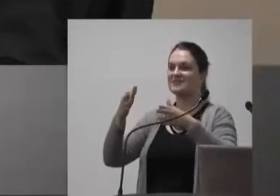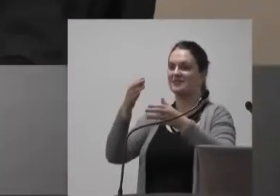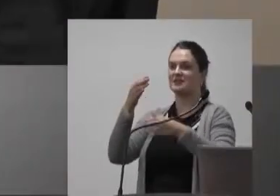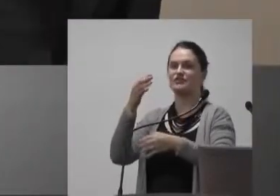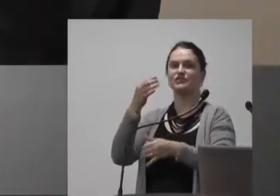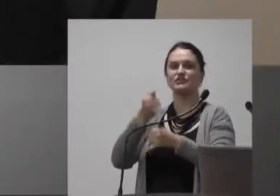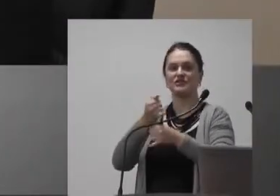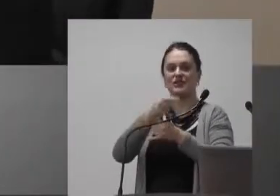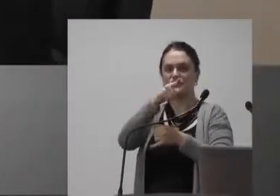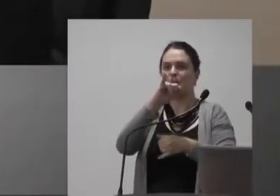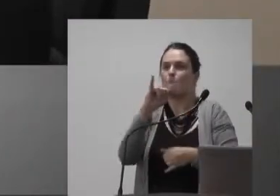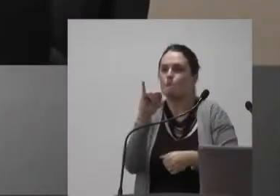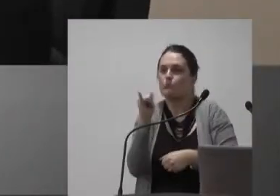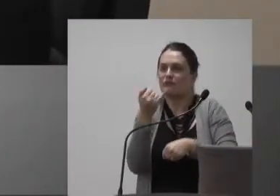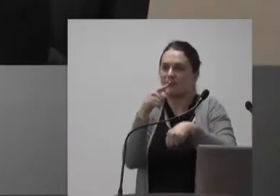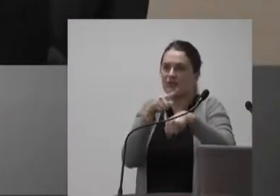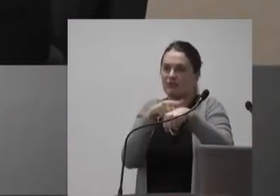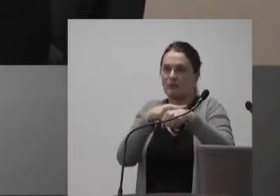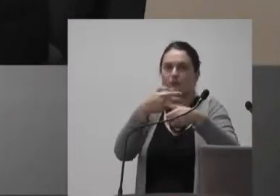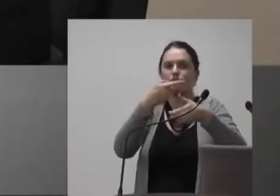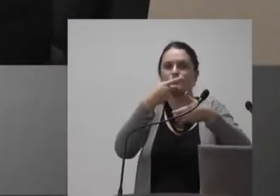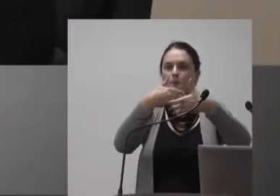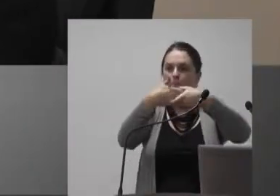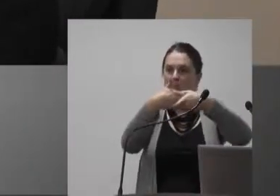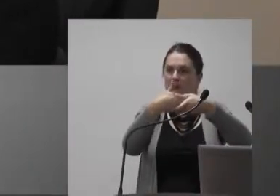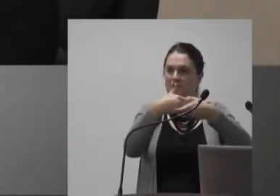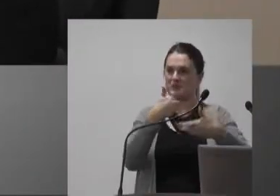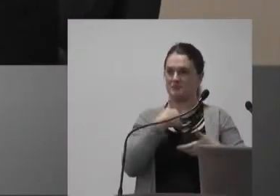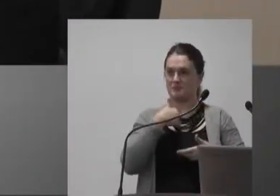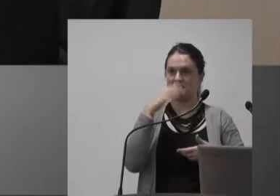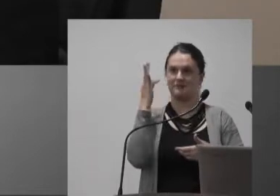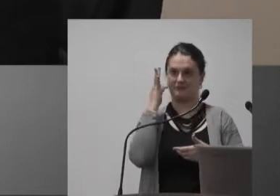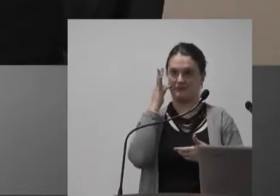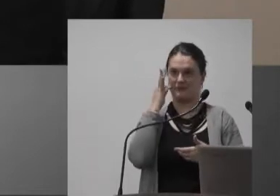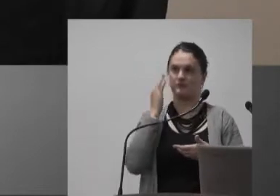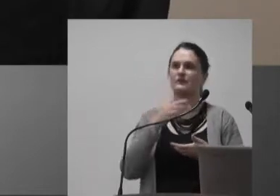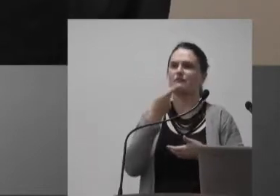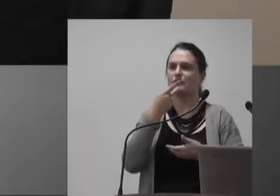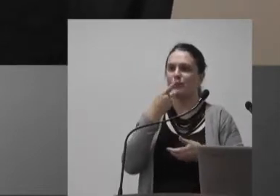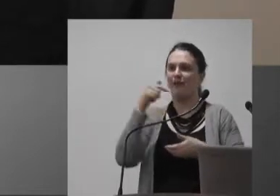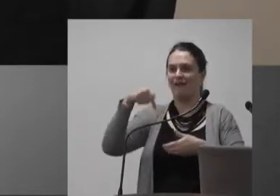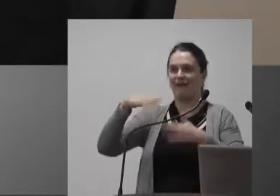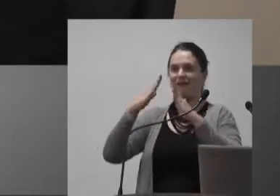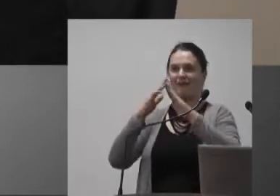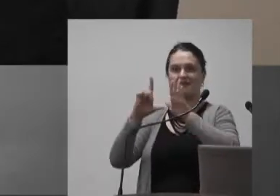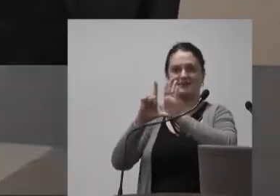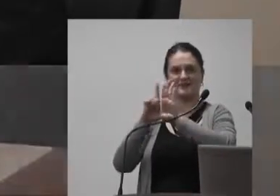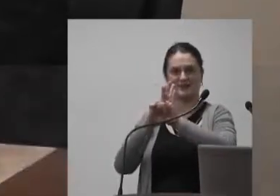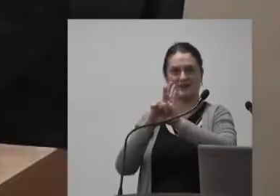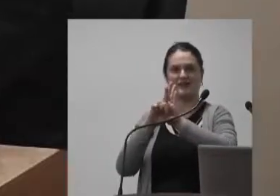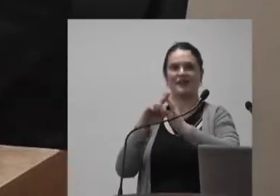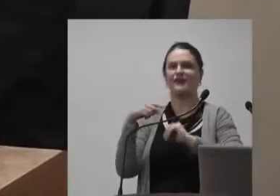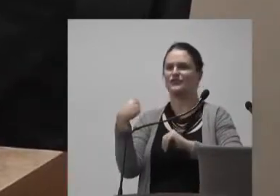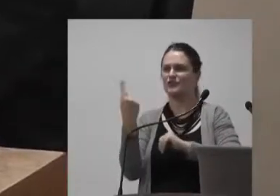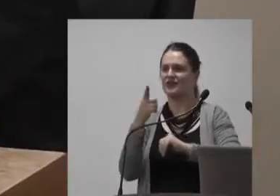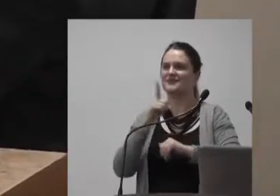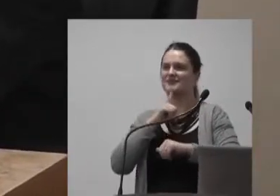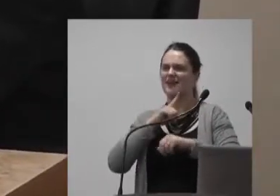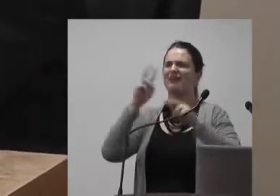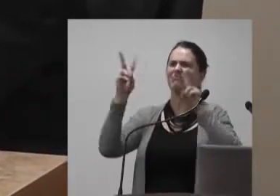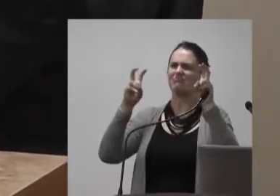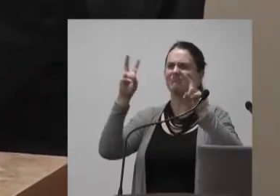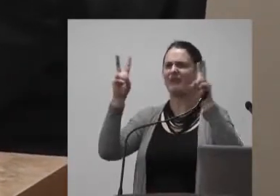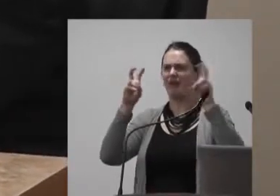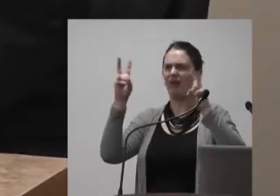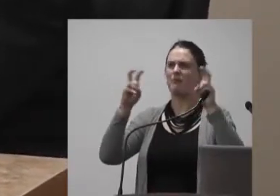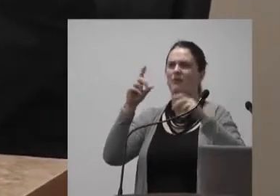queria apenas aproveitar o momento para parabenizar você, Tânia, porque nessa Casa de Leis, nós sempre temos assuntos